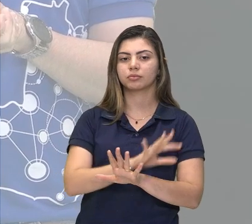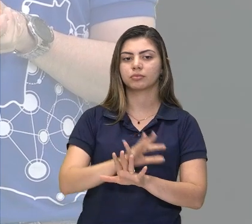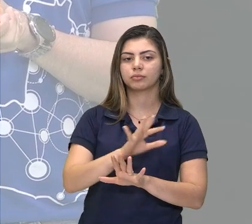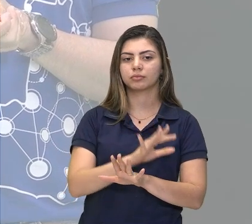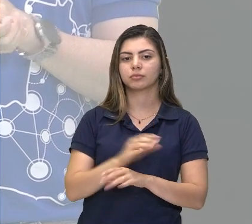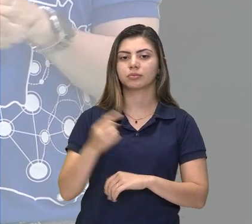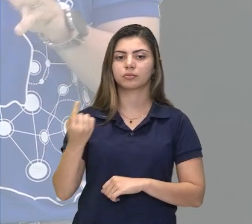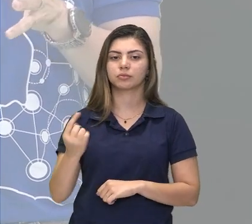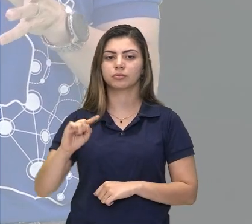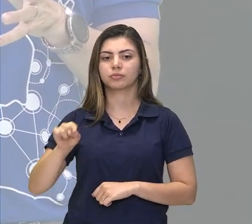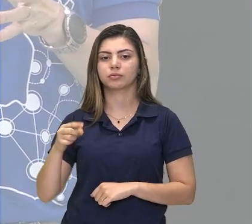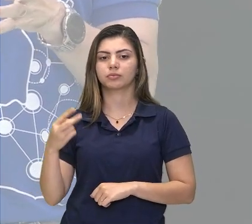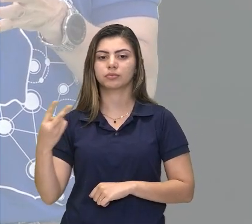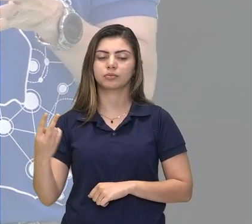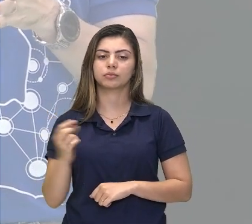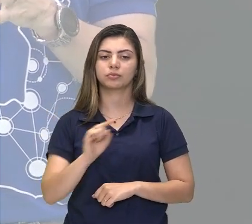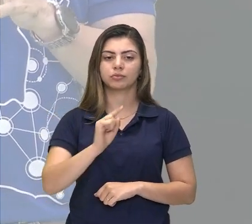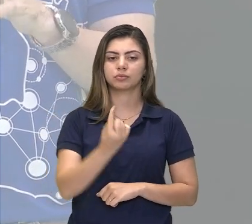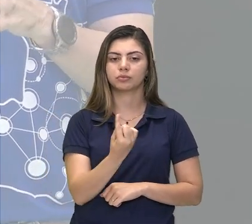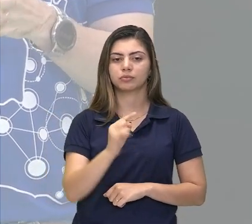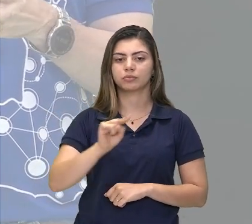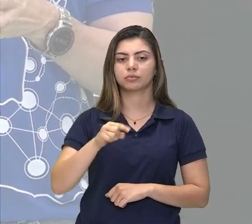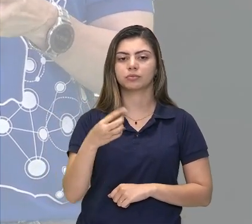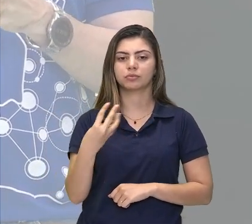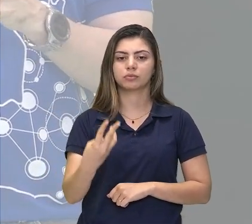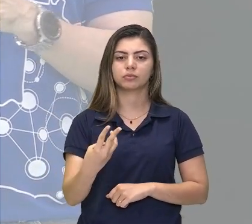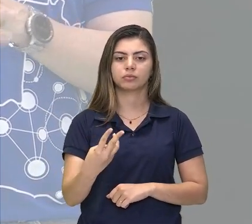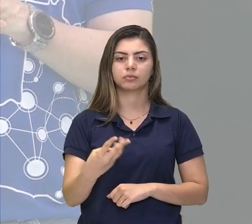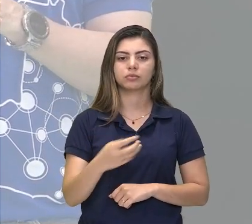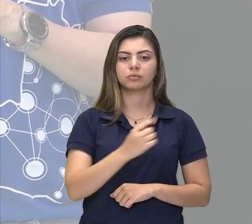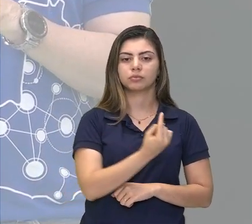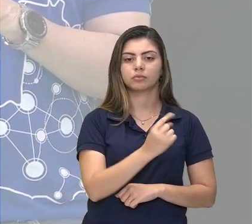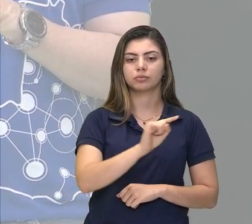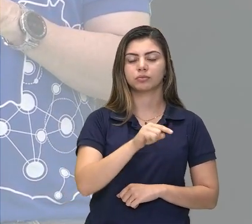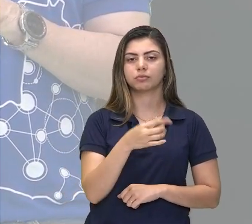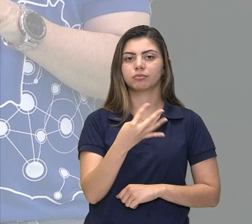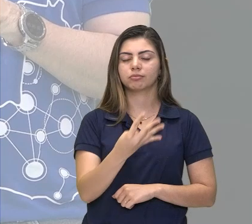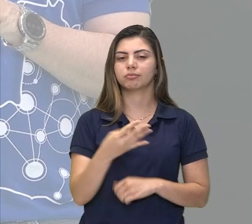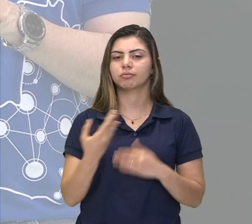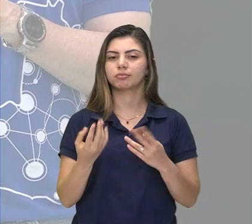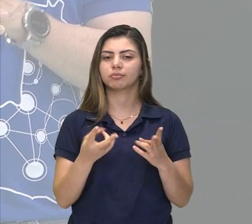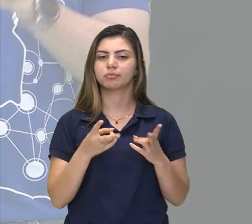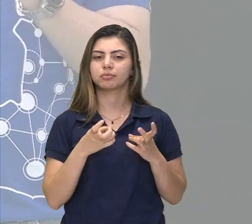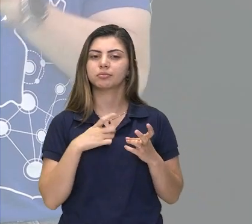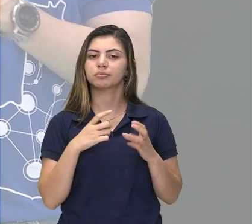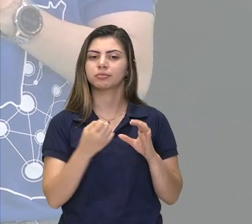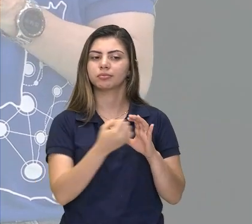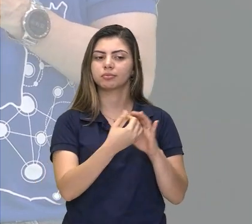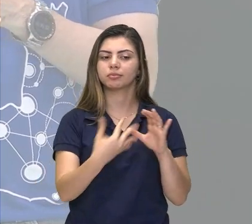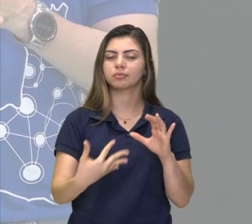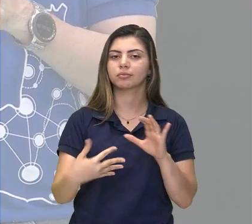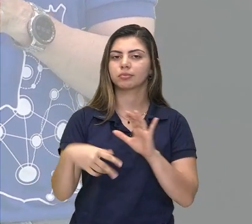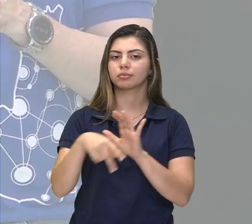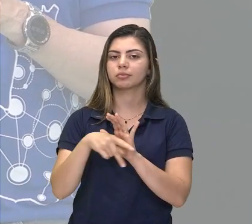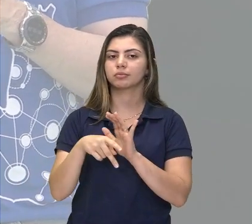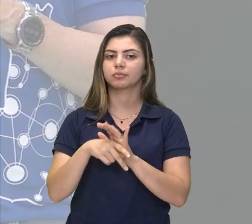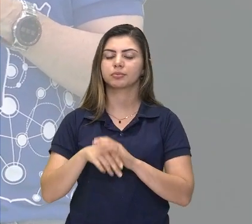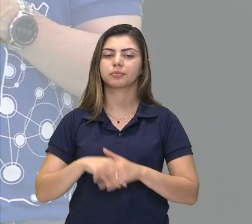né? Então, note como cada um muda as propriedades. Vamos dar